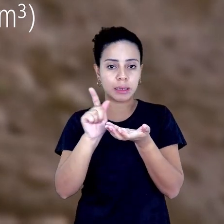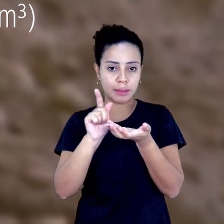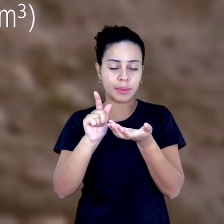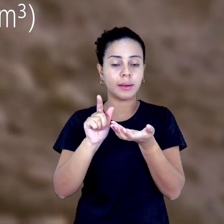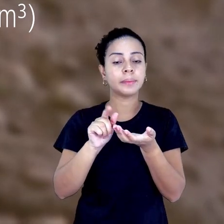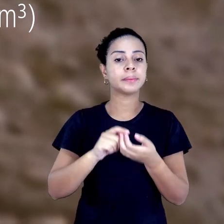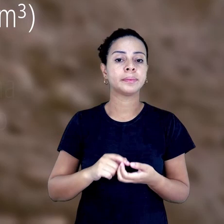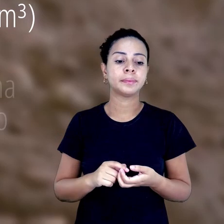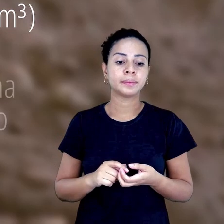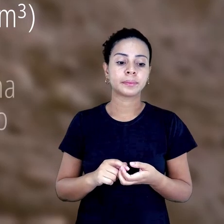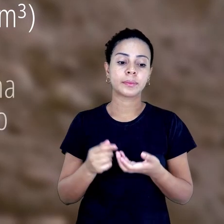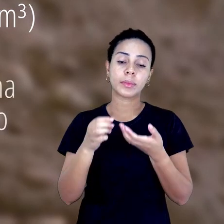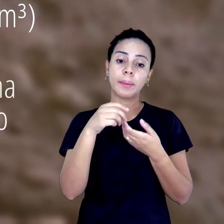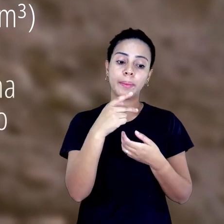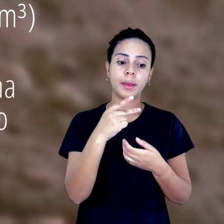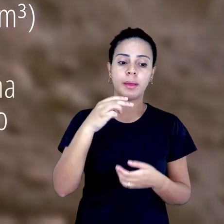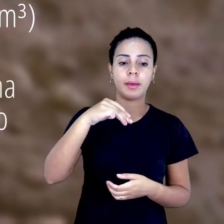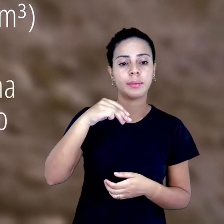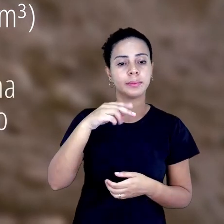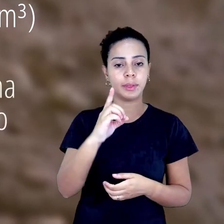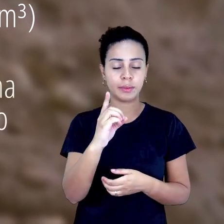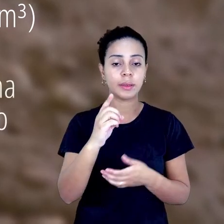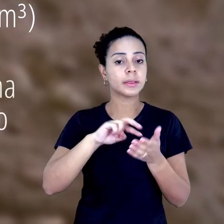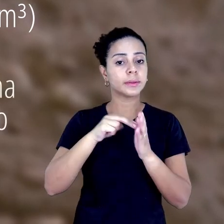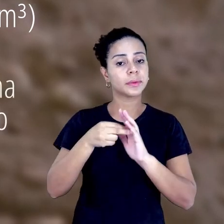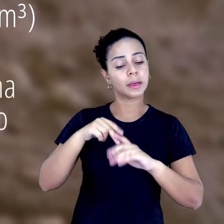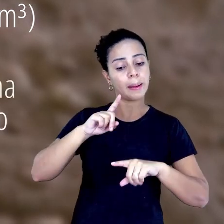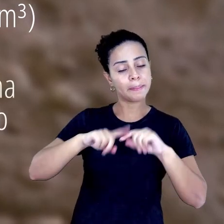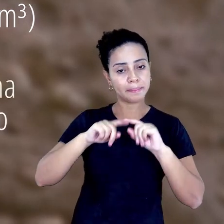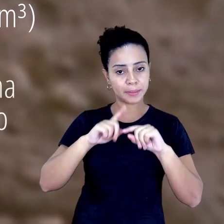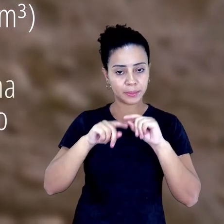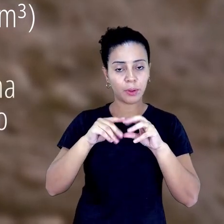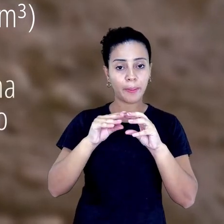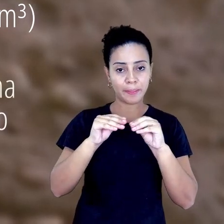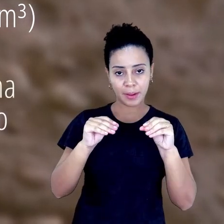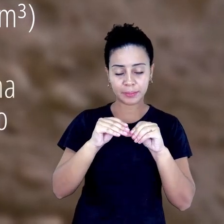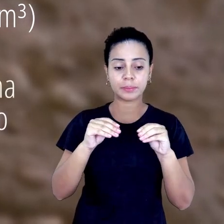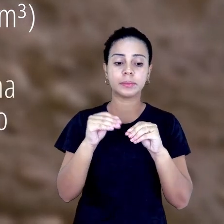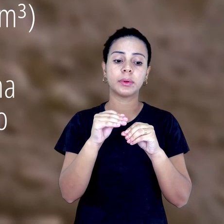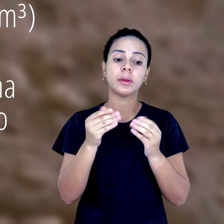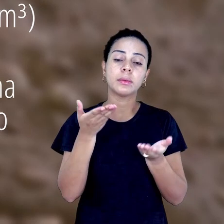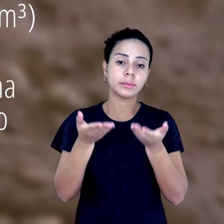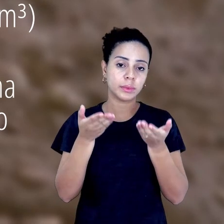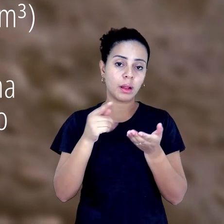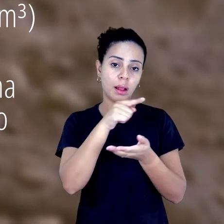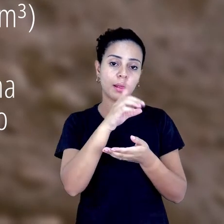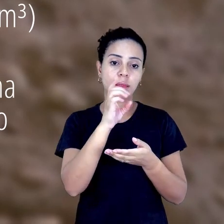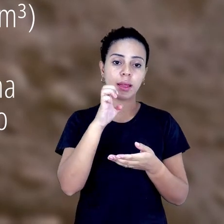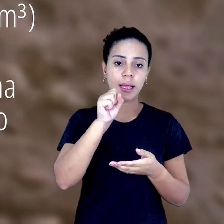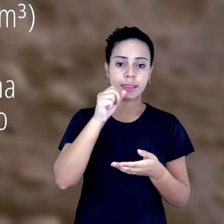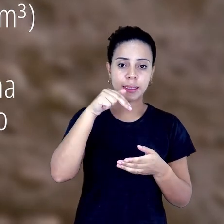centímetro cúbico. ρMD é a massa específica do meio dispersor na temperatura de calibração